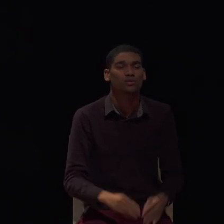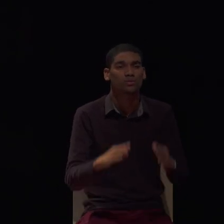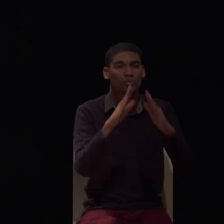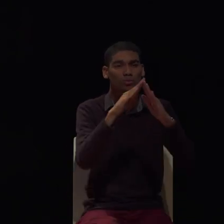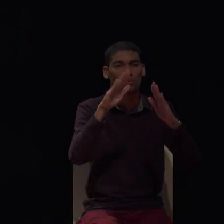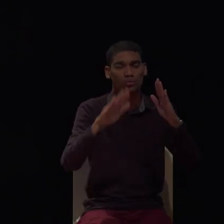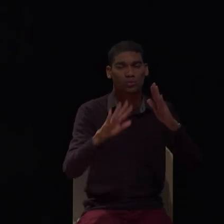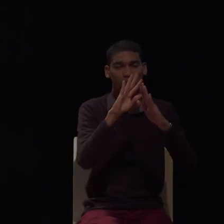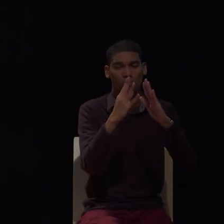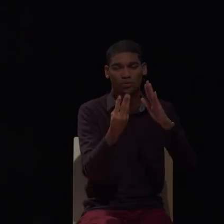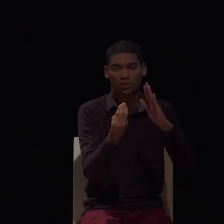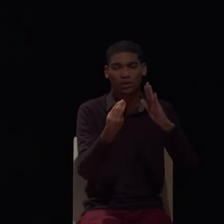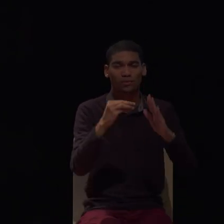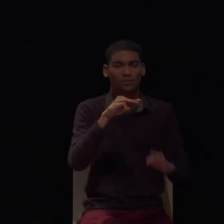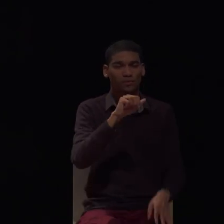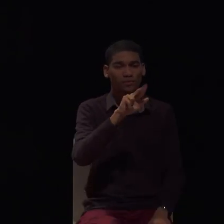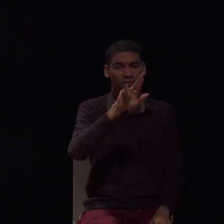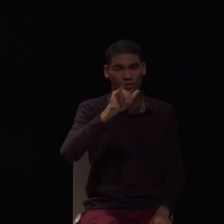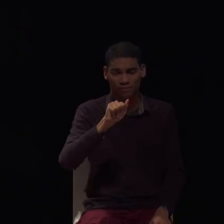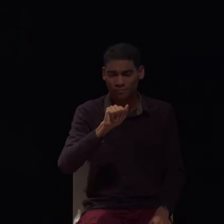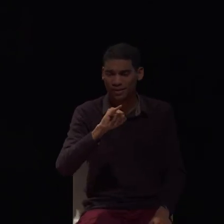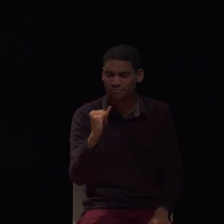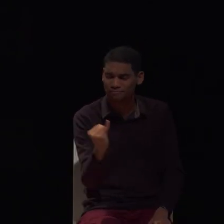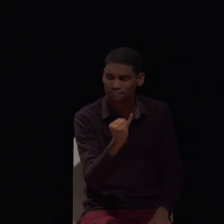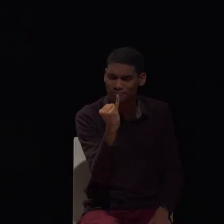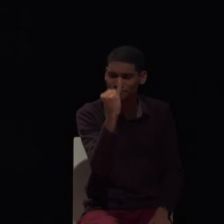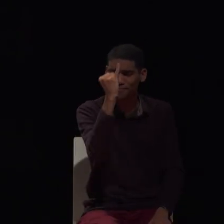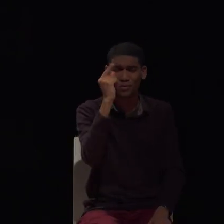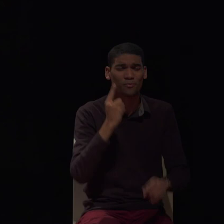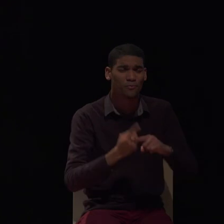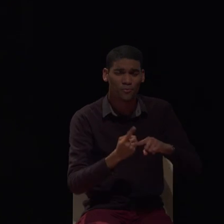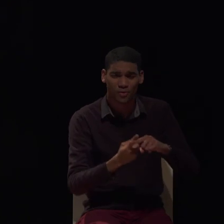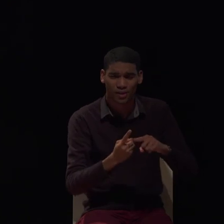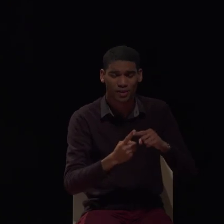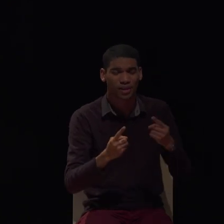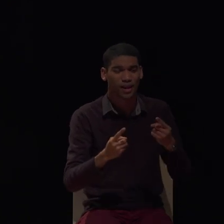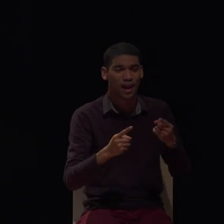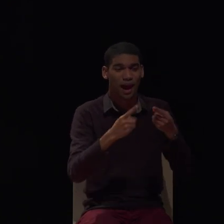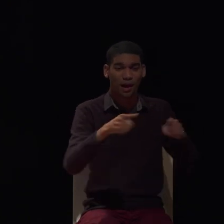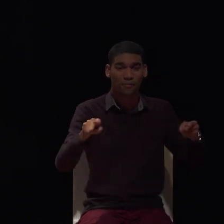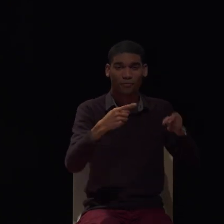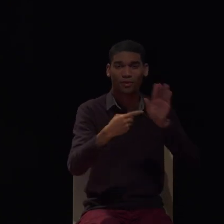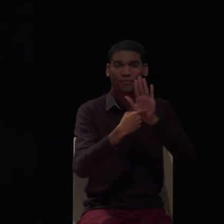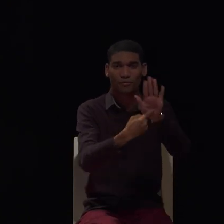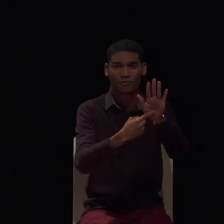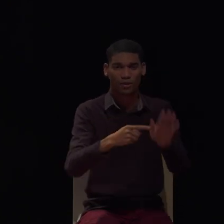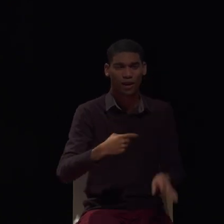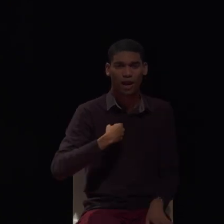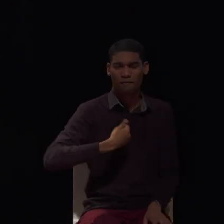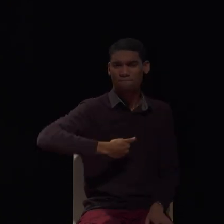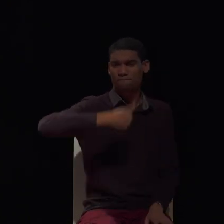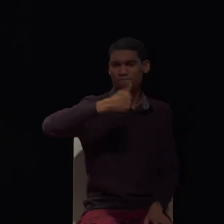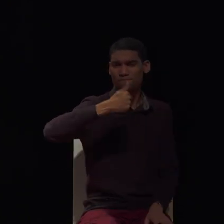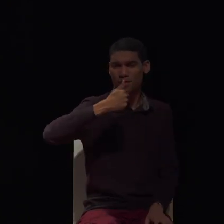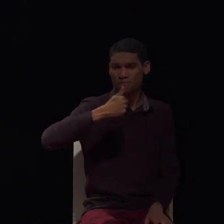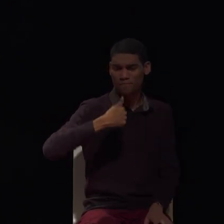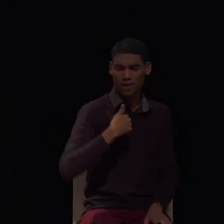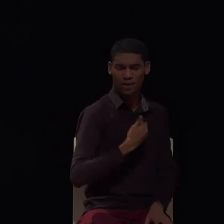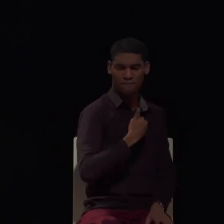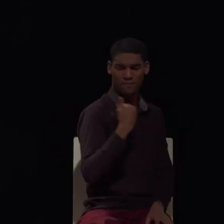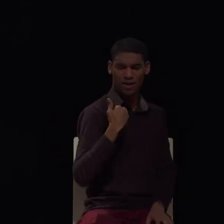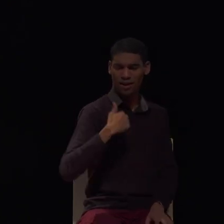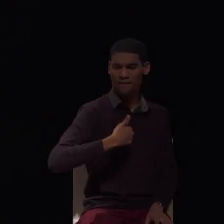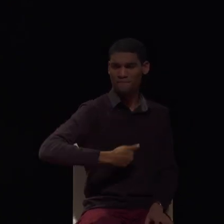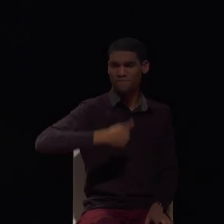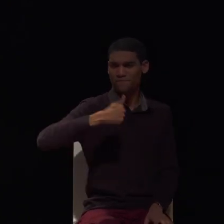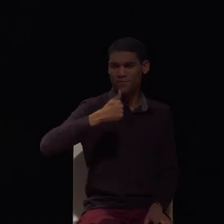e que é muito importante porque essa música diz que ninguém quer ser o primeiro a se mandar ninguém quer ser o primeiro a morrer ninguém quer ser o